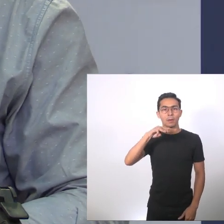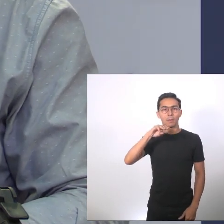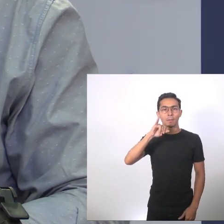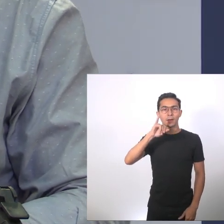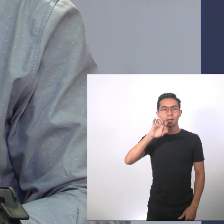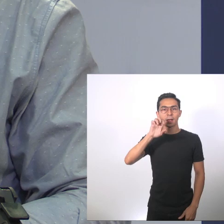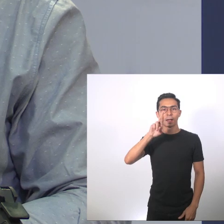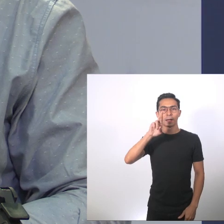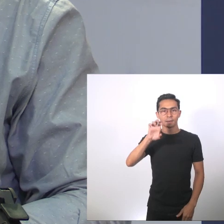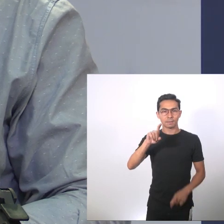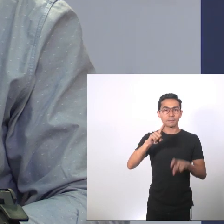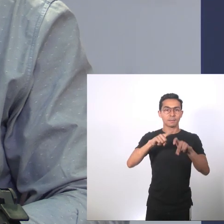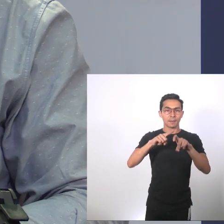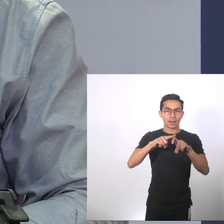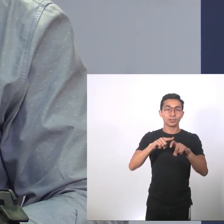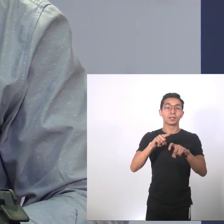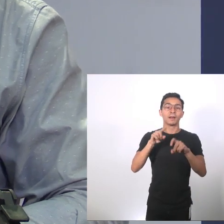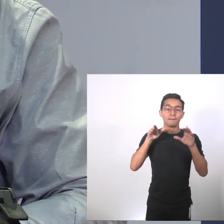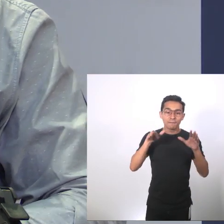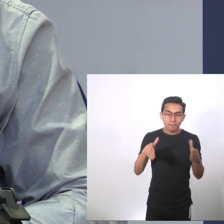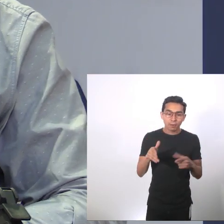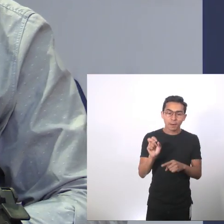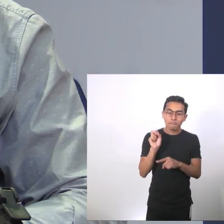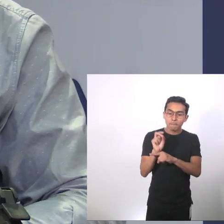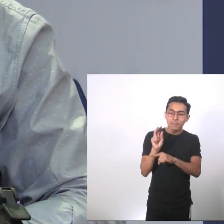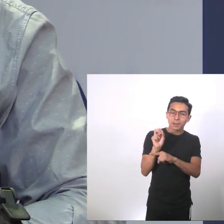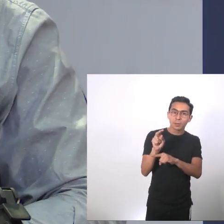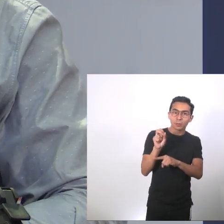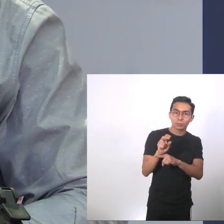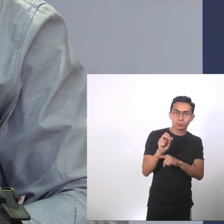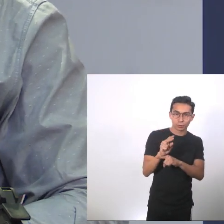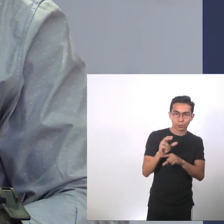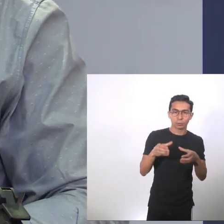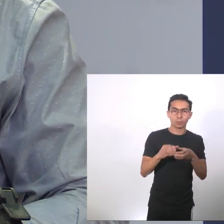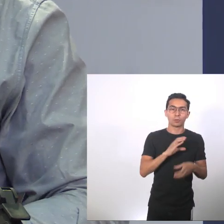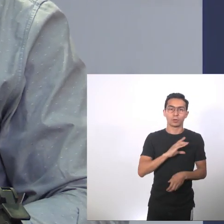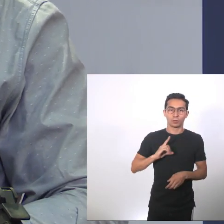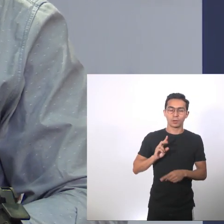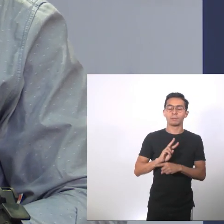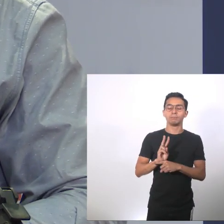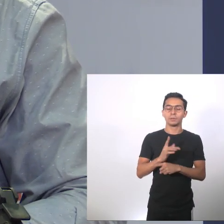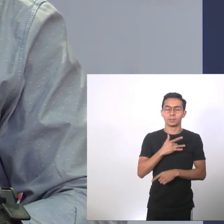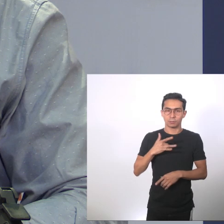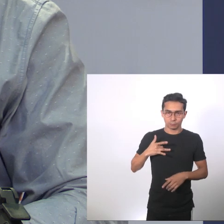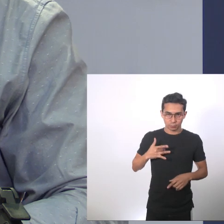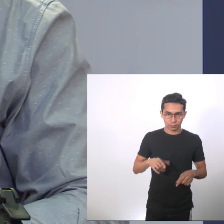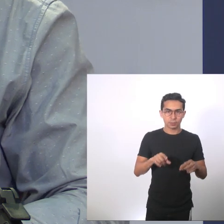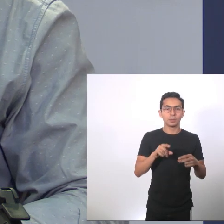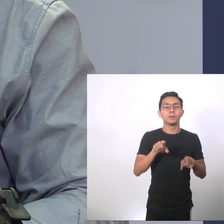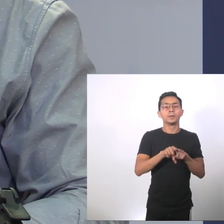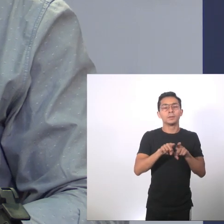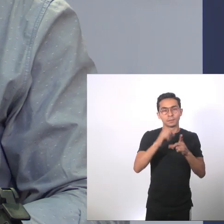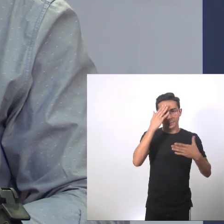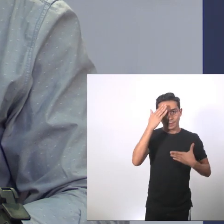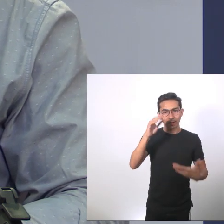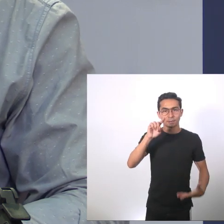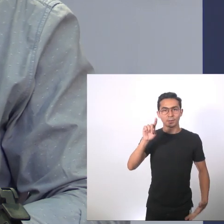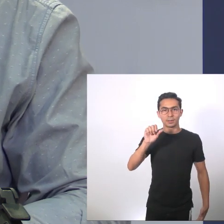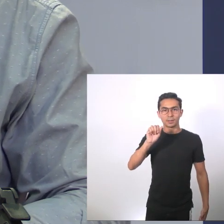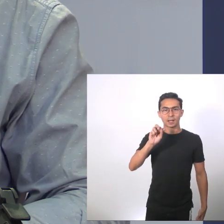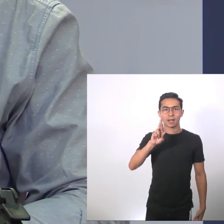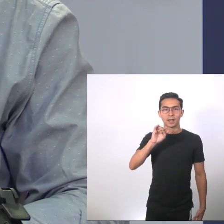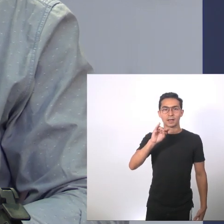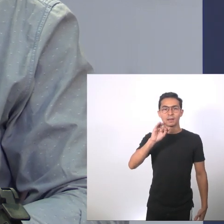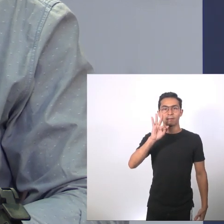médica epidemiologista da Coordenadoria de Vigilância em Saúde, agradecer também a doutora Zarifa Curi,